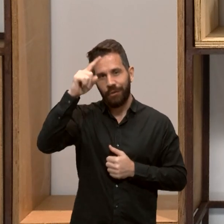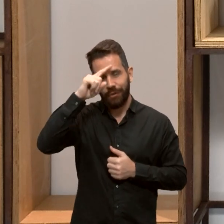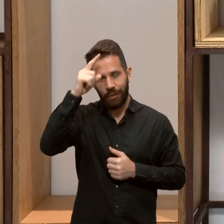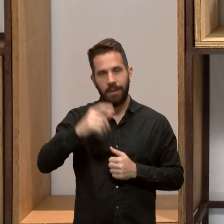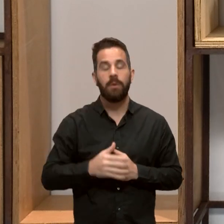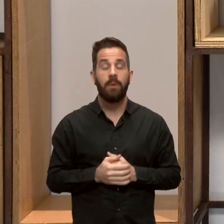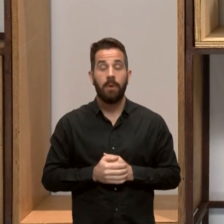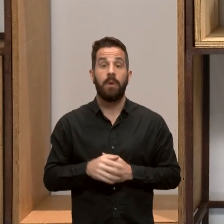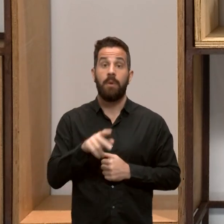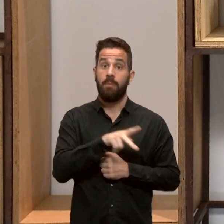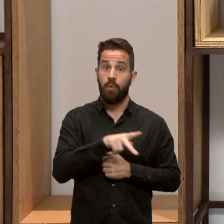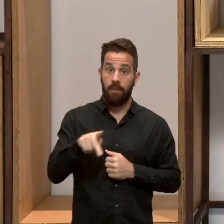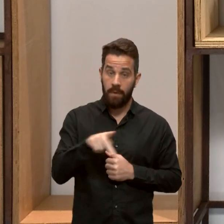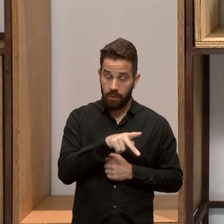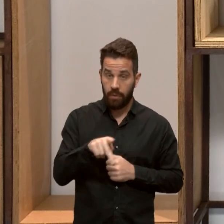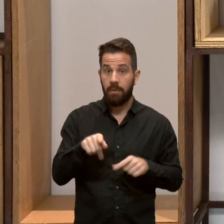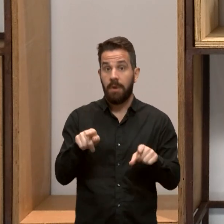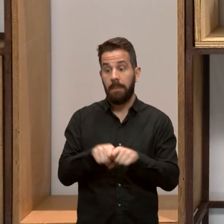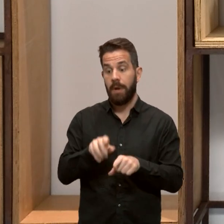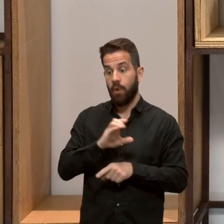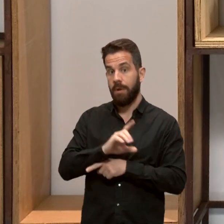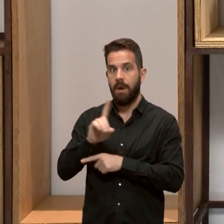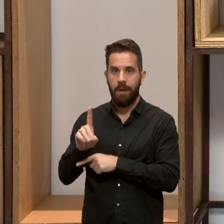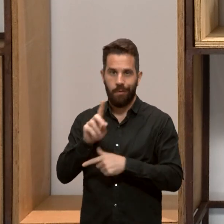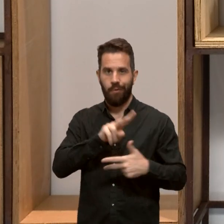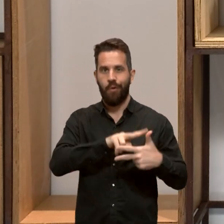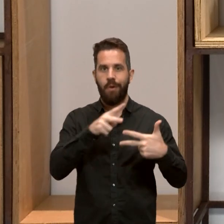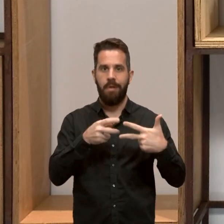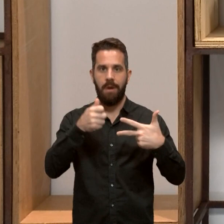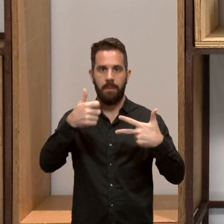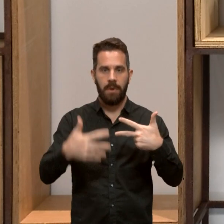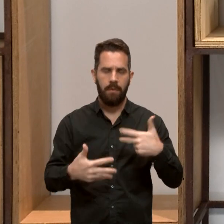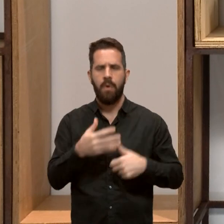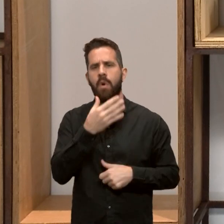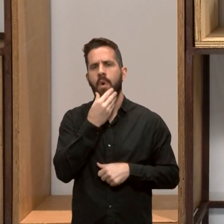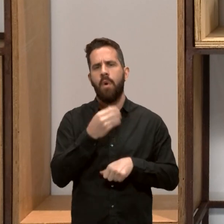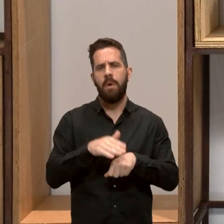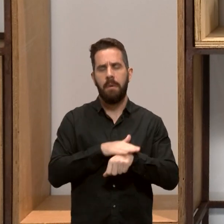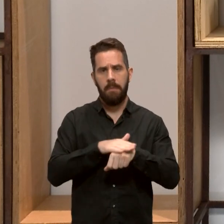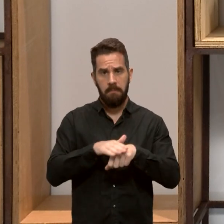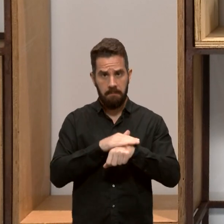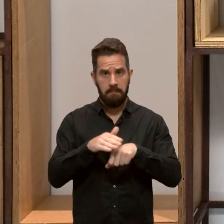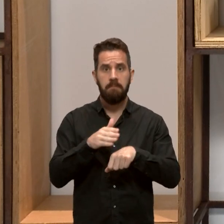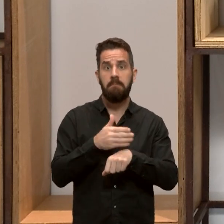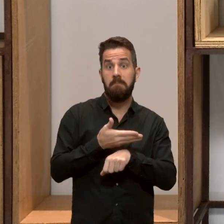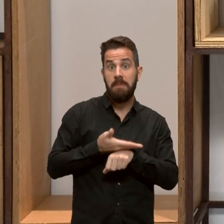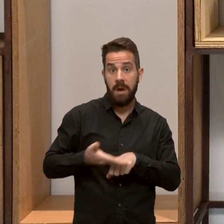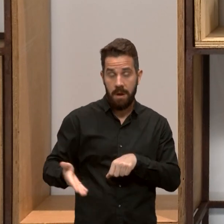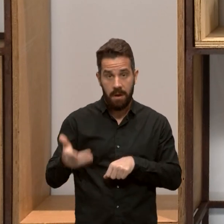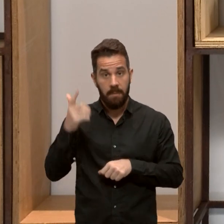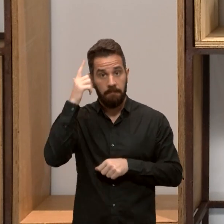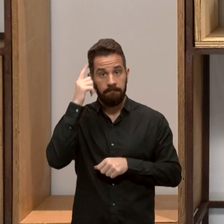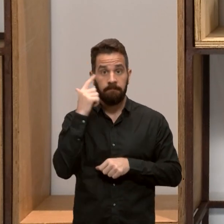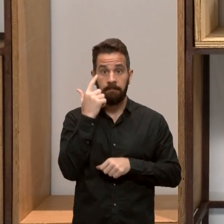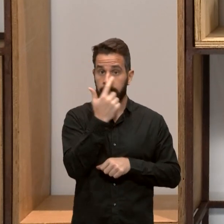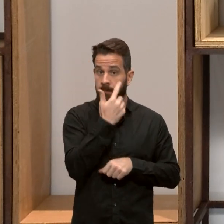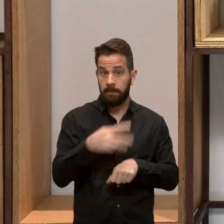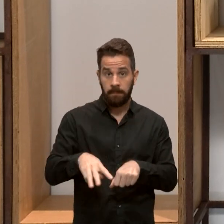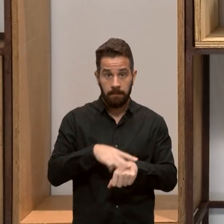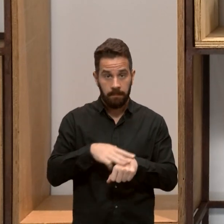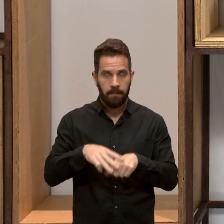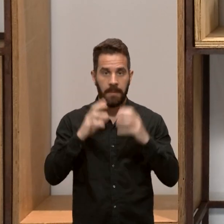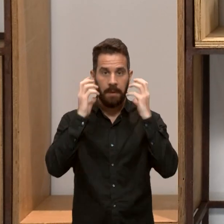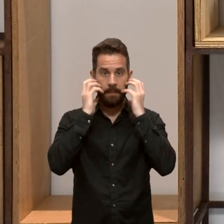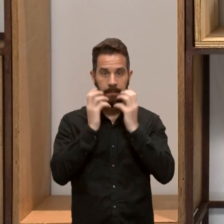O professor é coordenador do Labitave, ele é um homem de pele clara, cabelos e olhos castanhos e tem barba